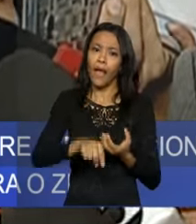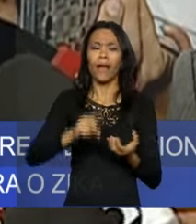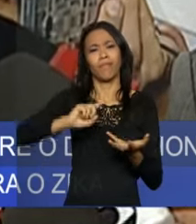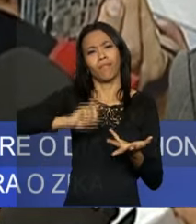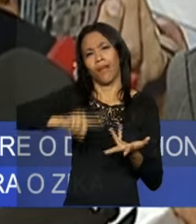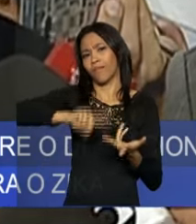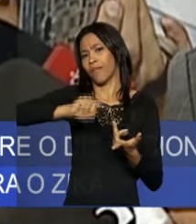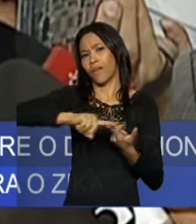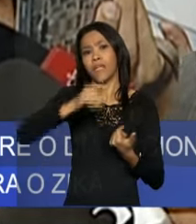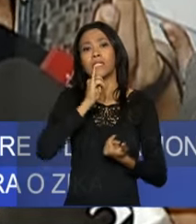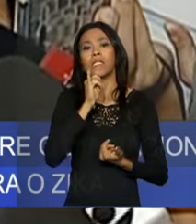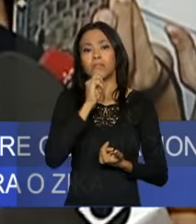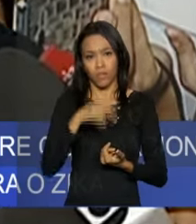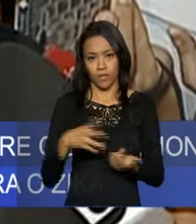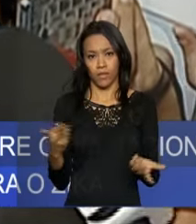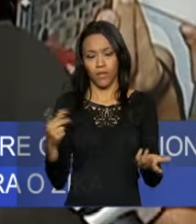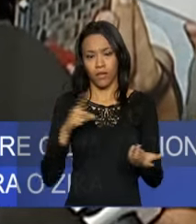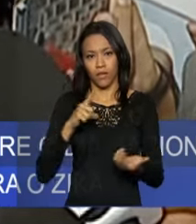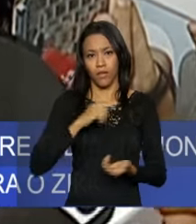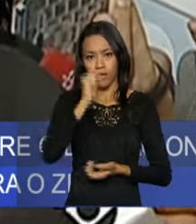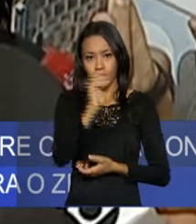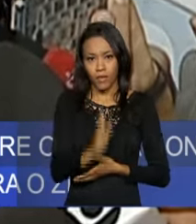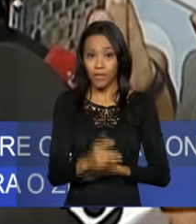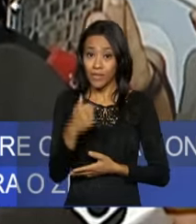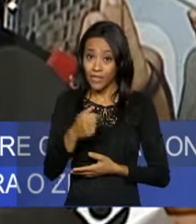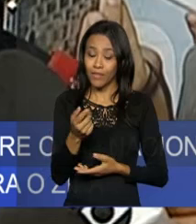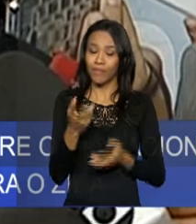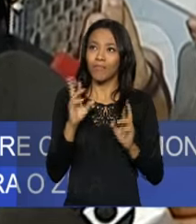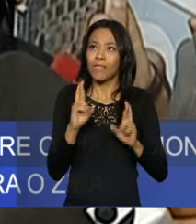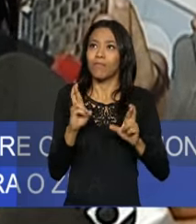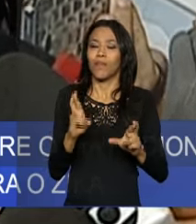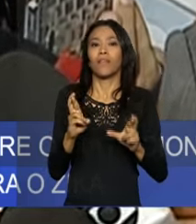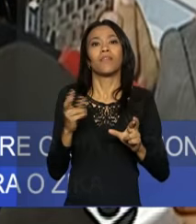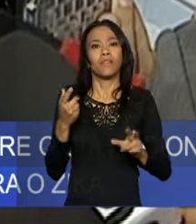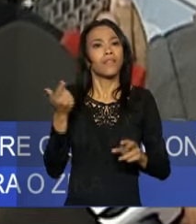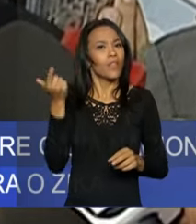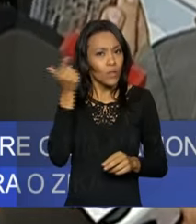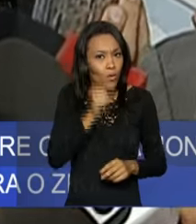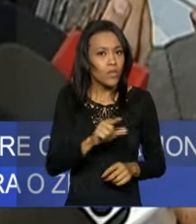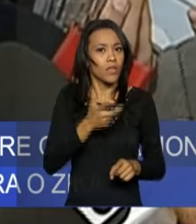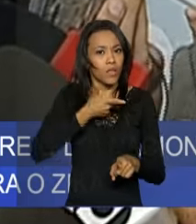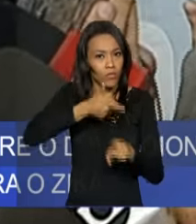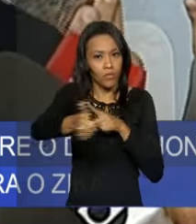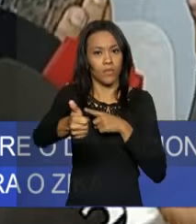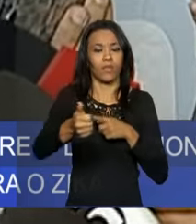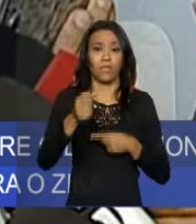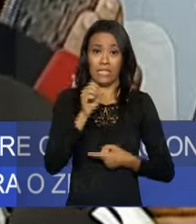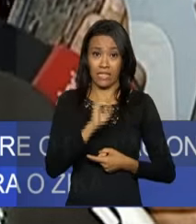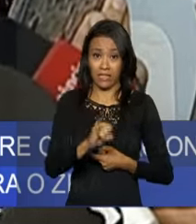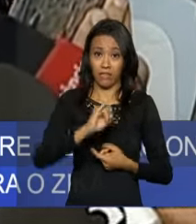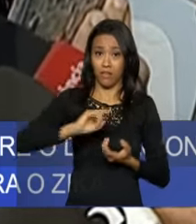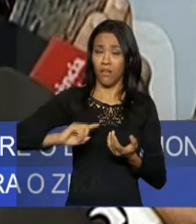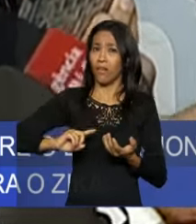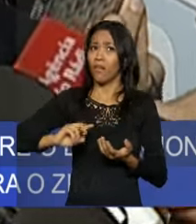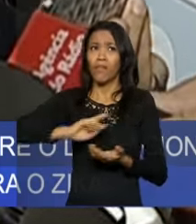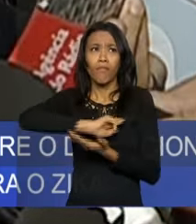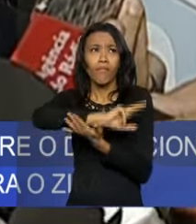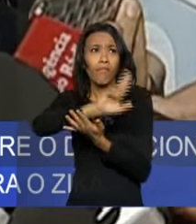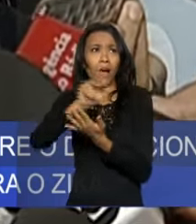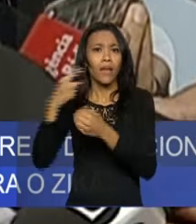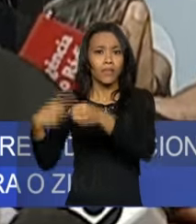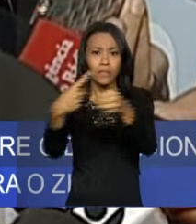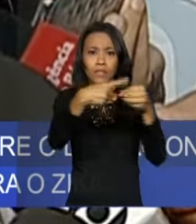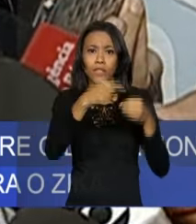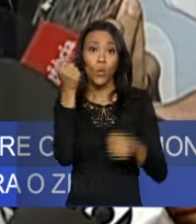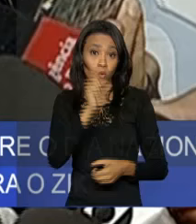e isso é que nos dá esperança de que nós poderemos ser vitoriosos. Porque se várias cidades conseguiram, o que é que nós